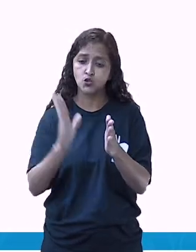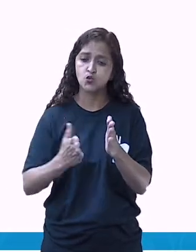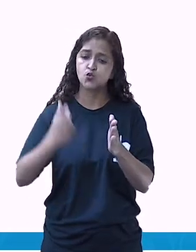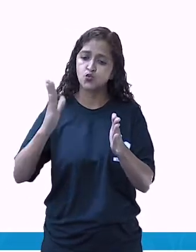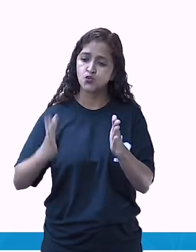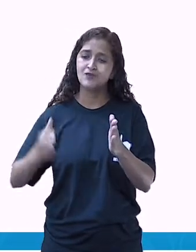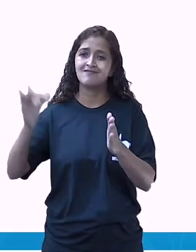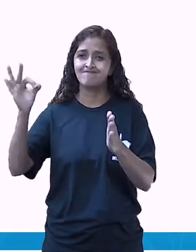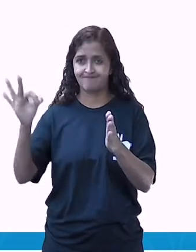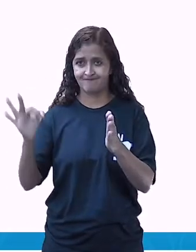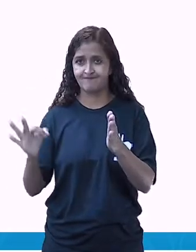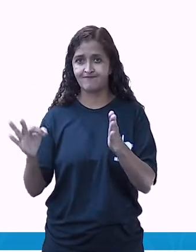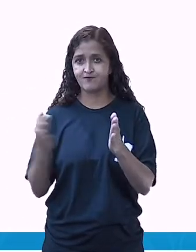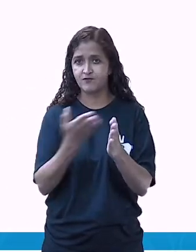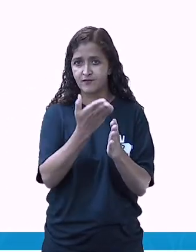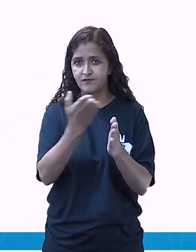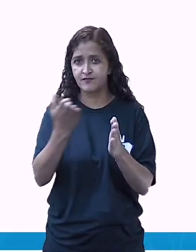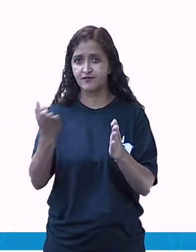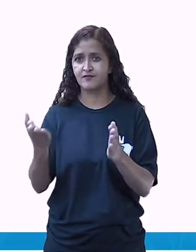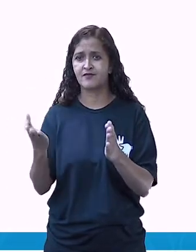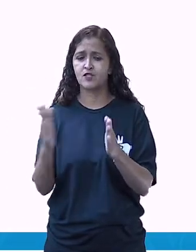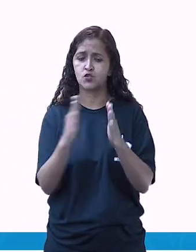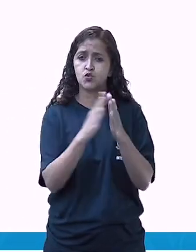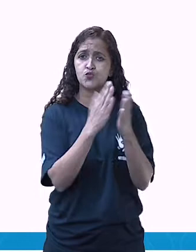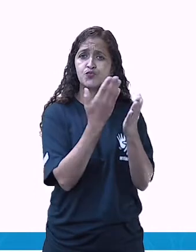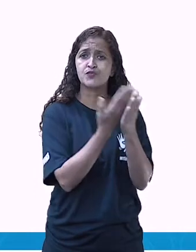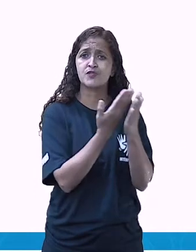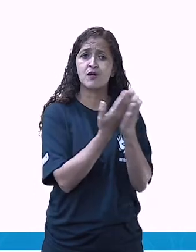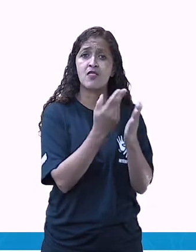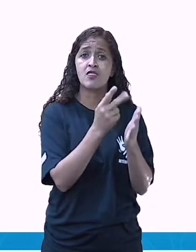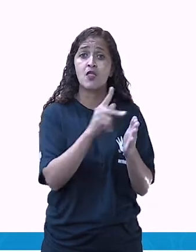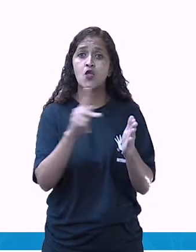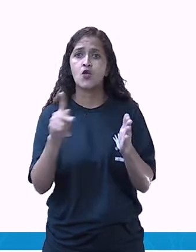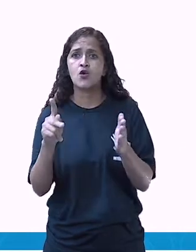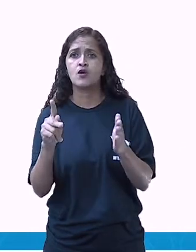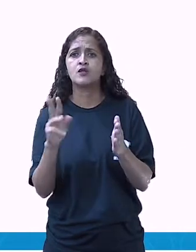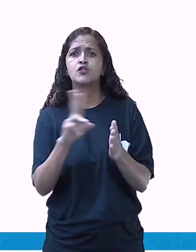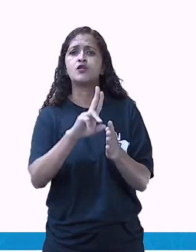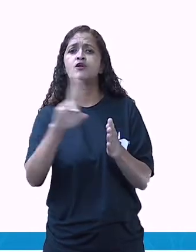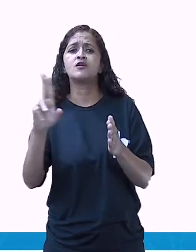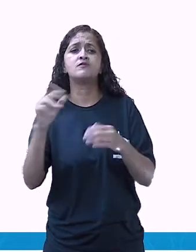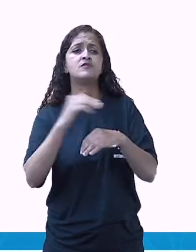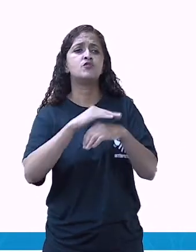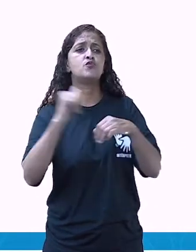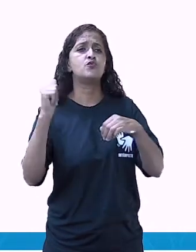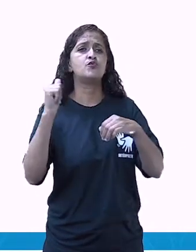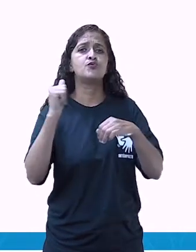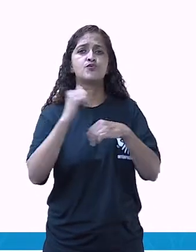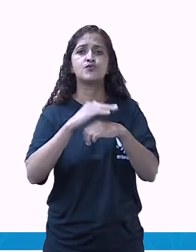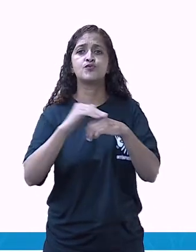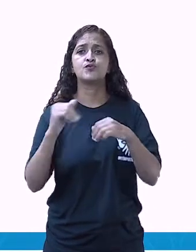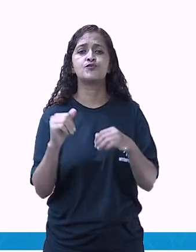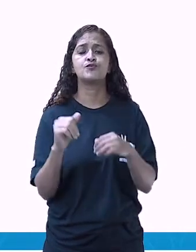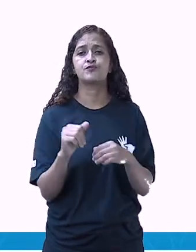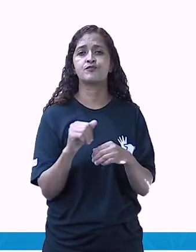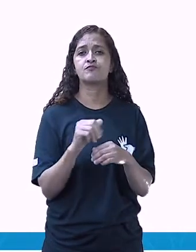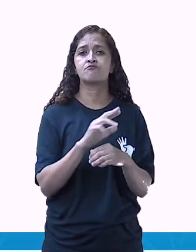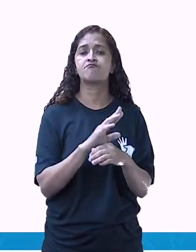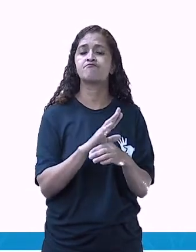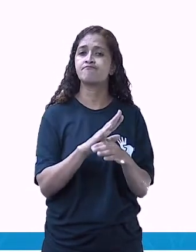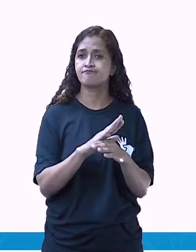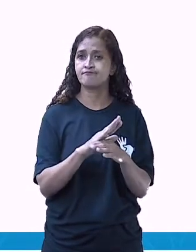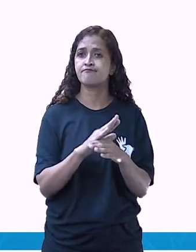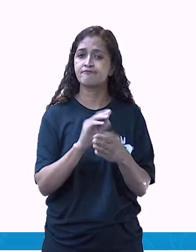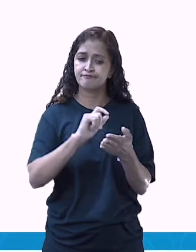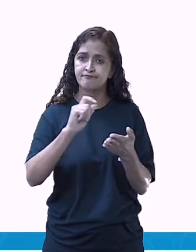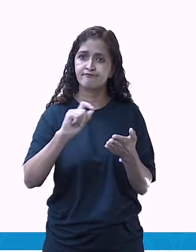Quando você, lá na escola que a professora faz a chamada, né? Quando nós estamos dentro da sala de aula, nós